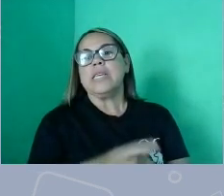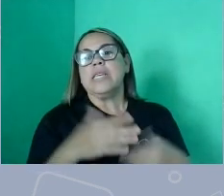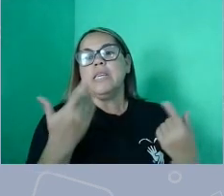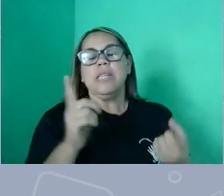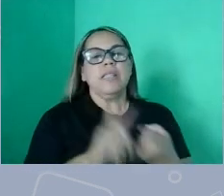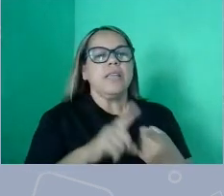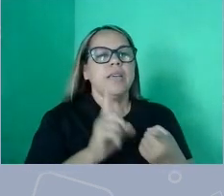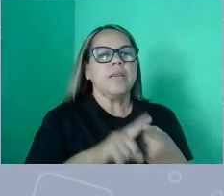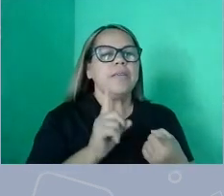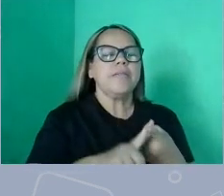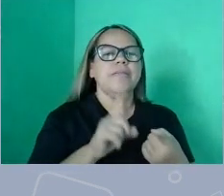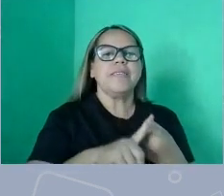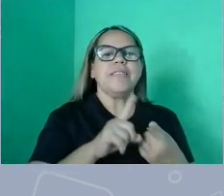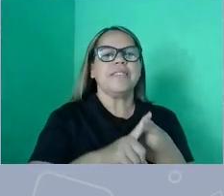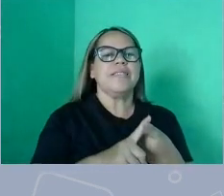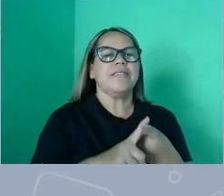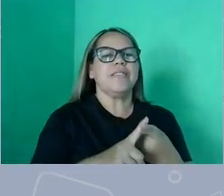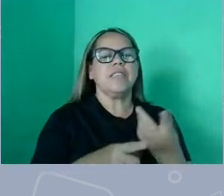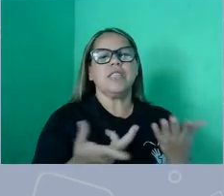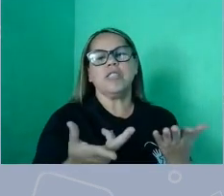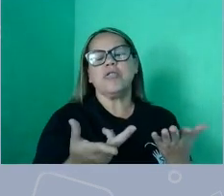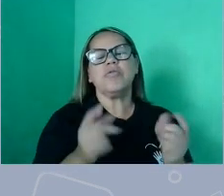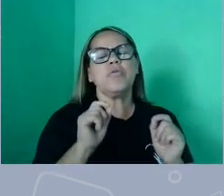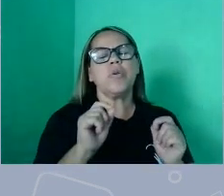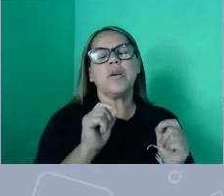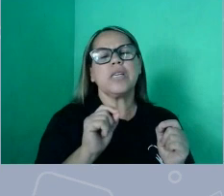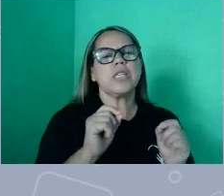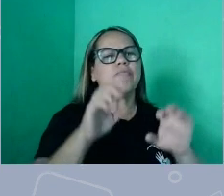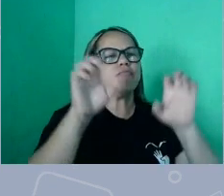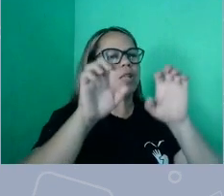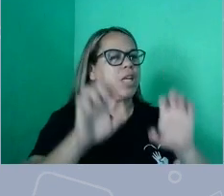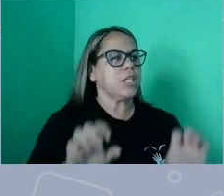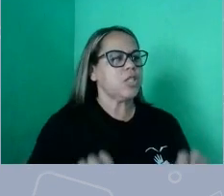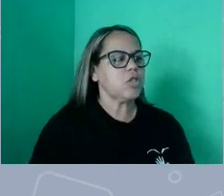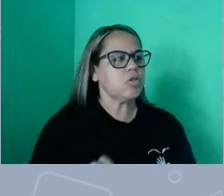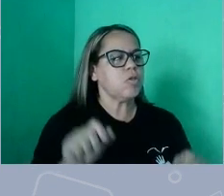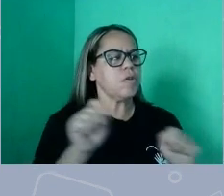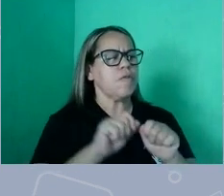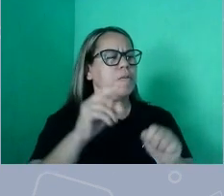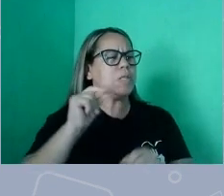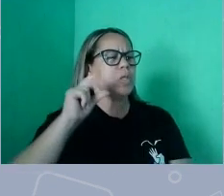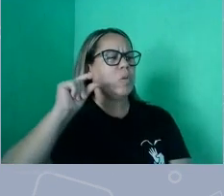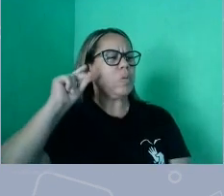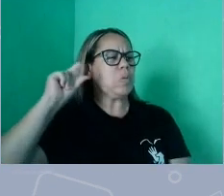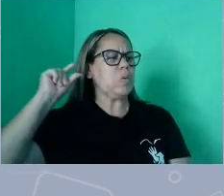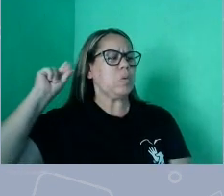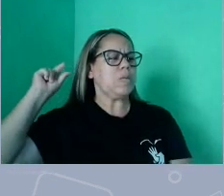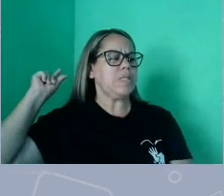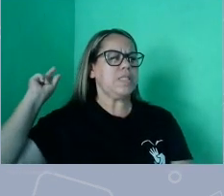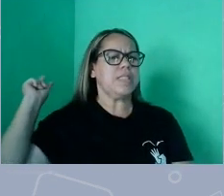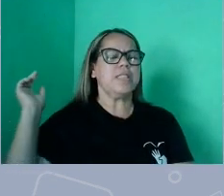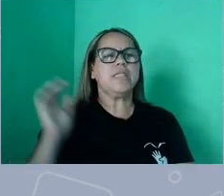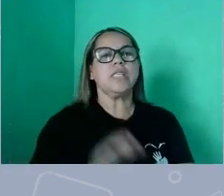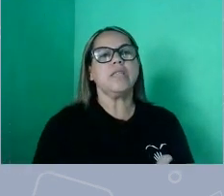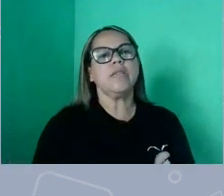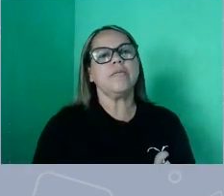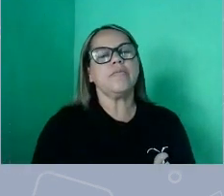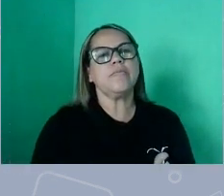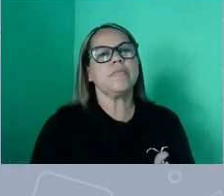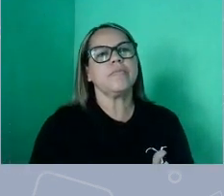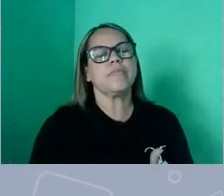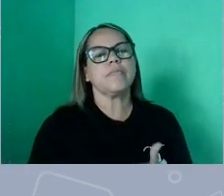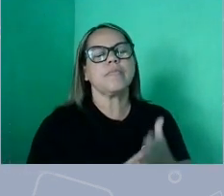plataformas ou seja nas estruturas de formação muito antiga pré-cambrianas ou bastante